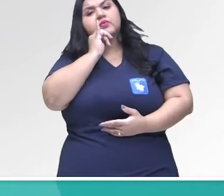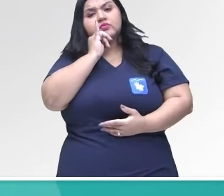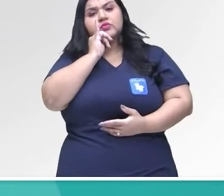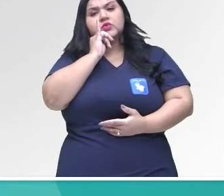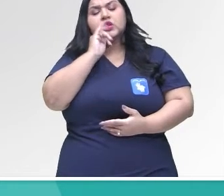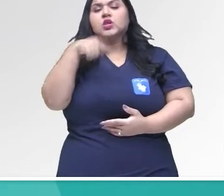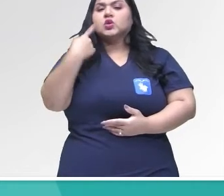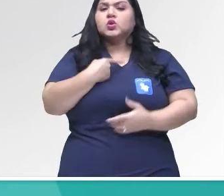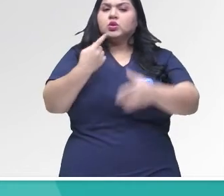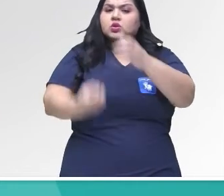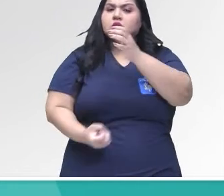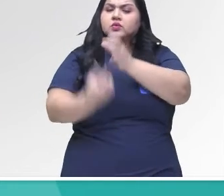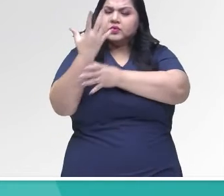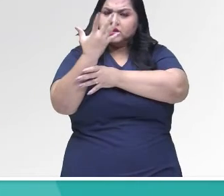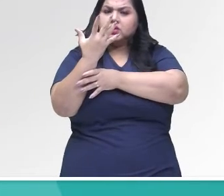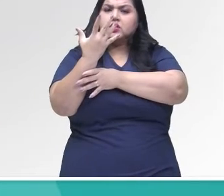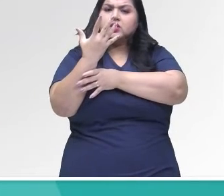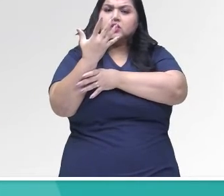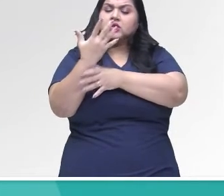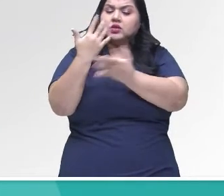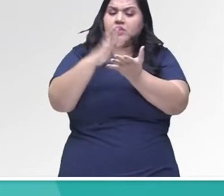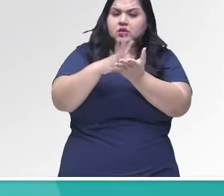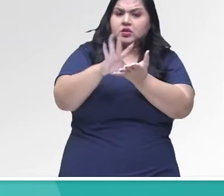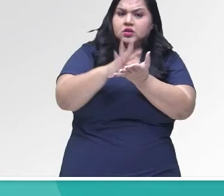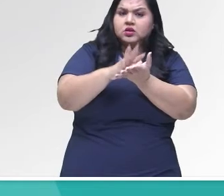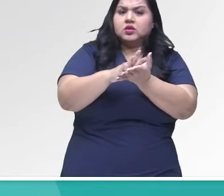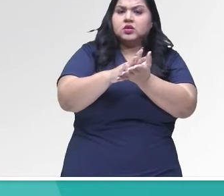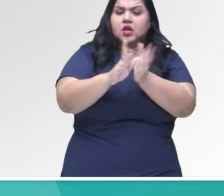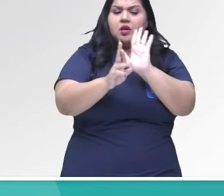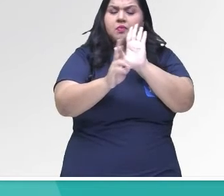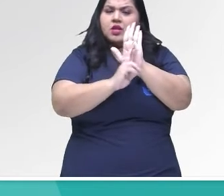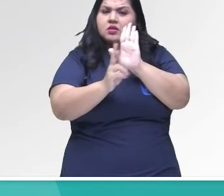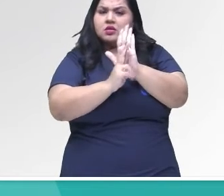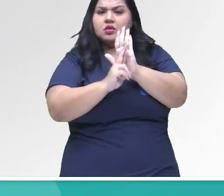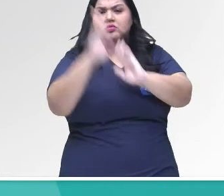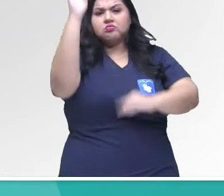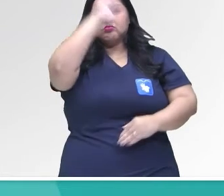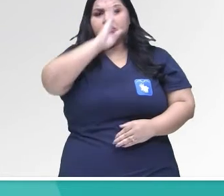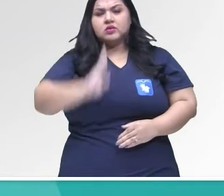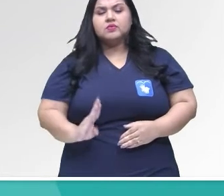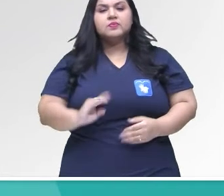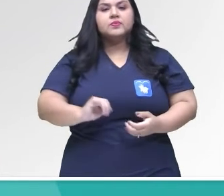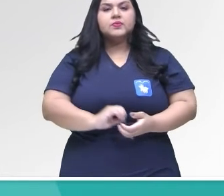nossa origem vem do samba. O samba representa o Brasil.